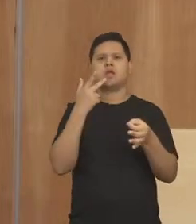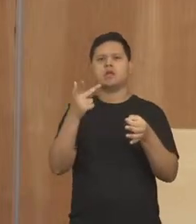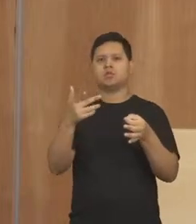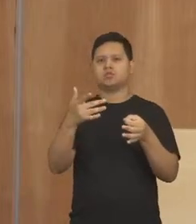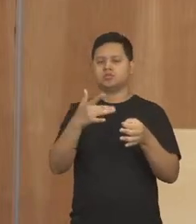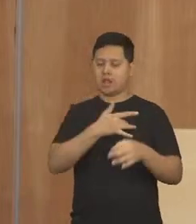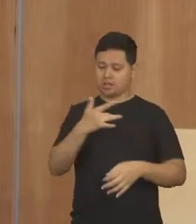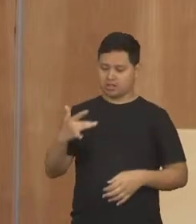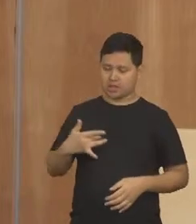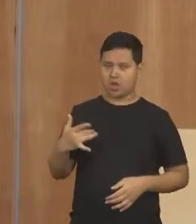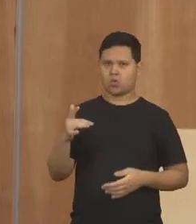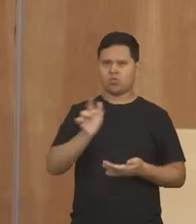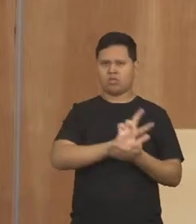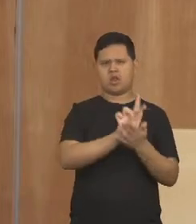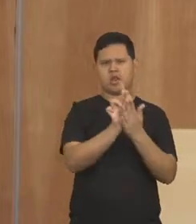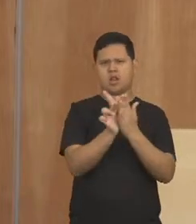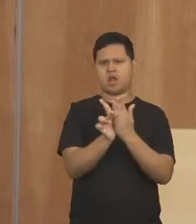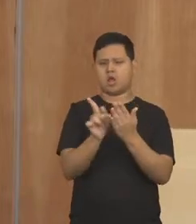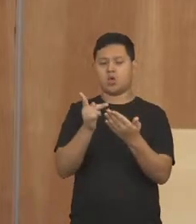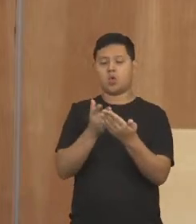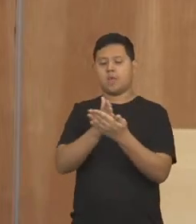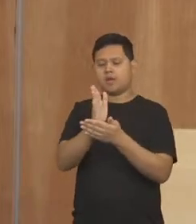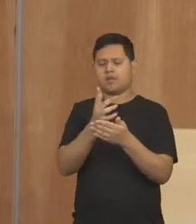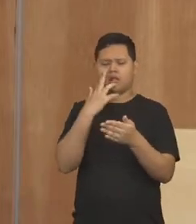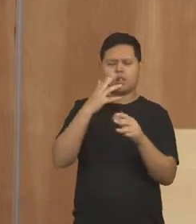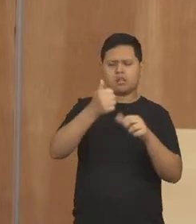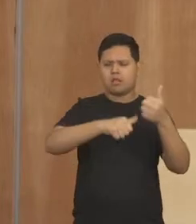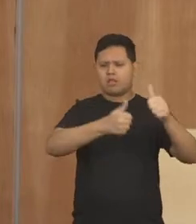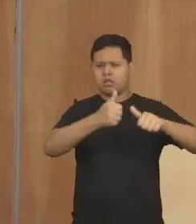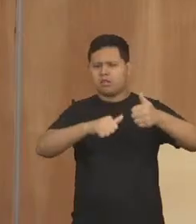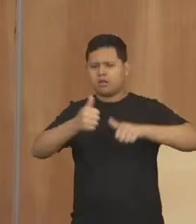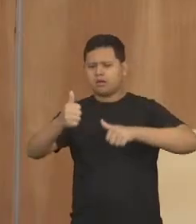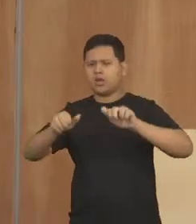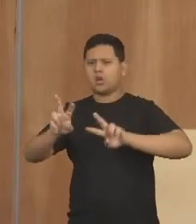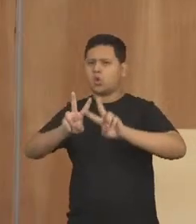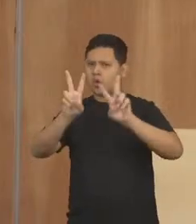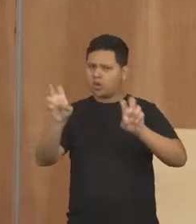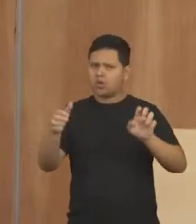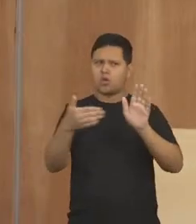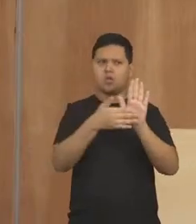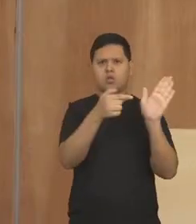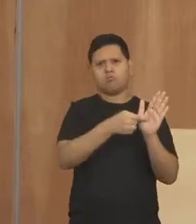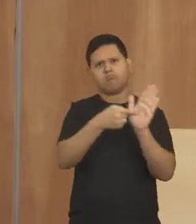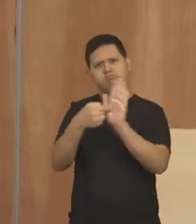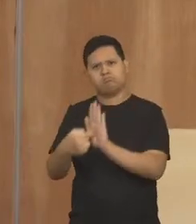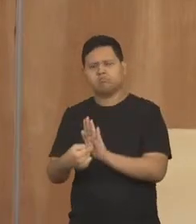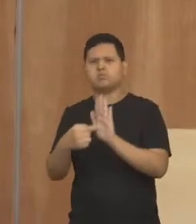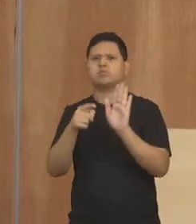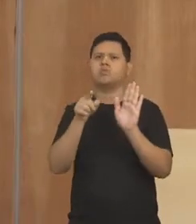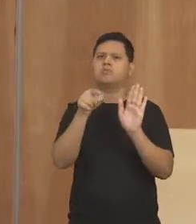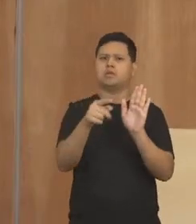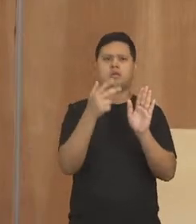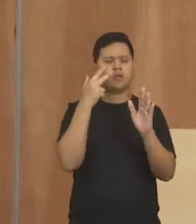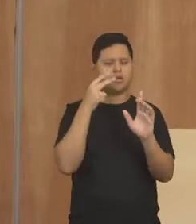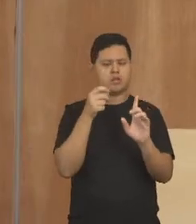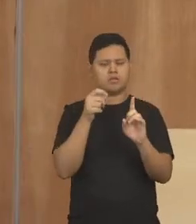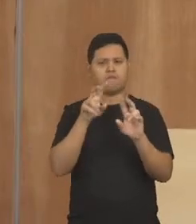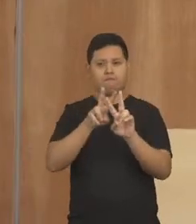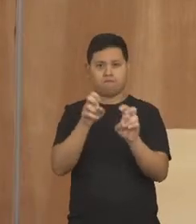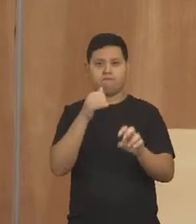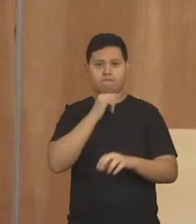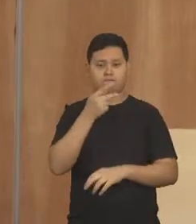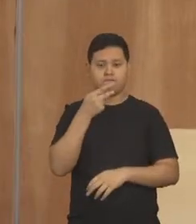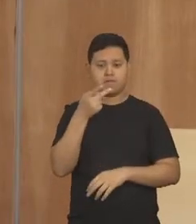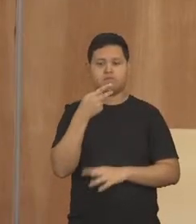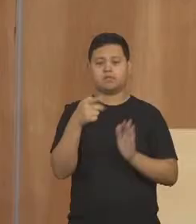Saúde, e os projetos passam nessas comissões de acordo com o tema que eles têm, do tema que eles abordam.